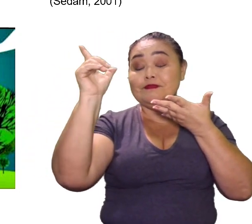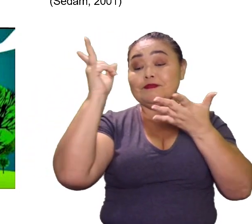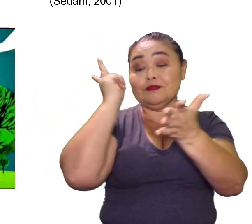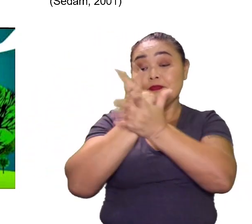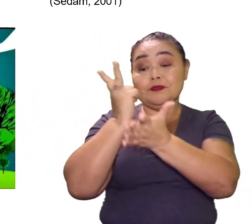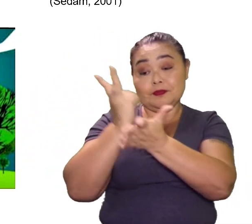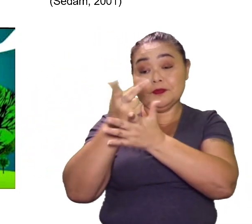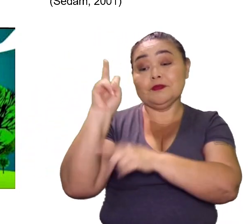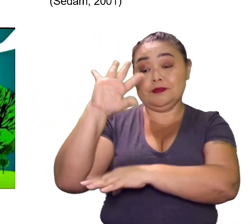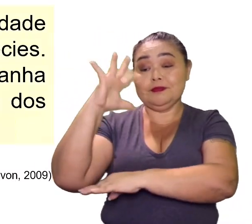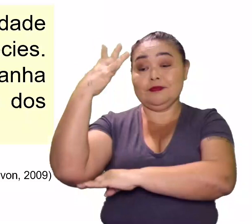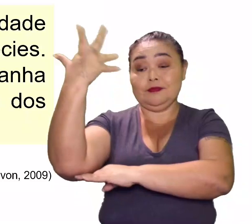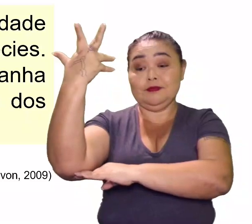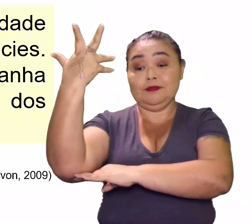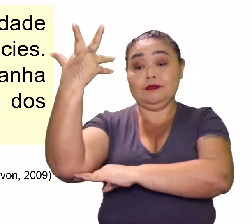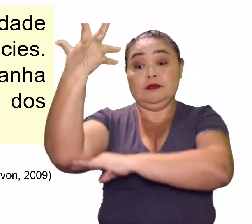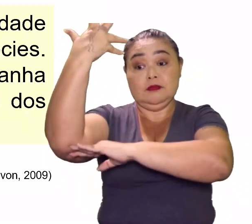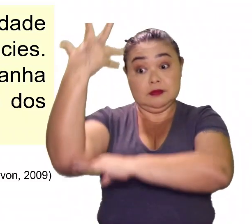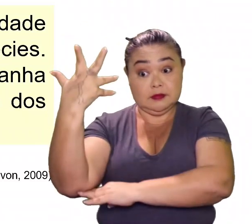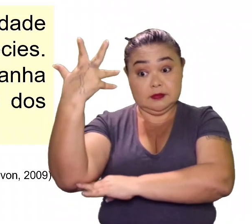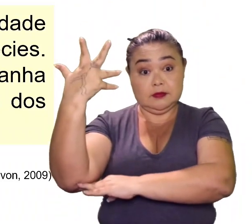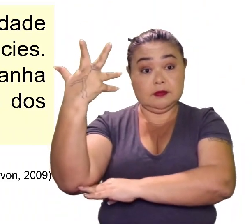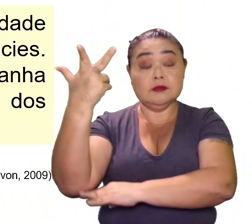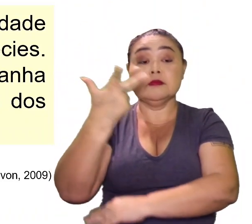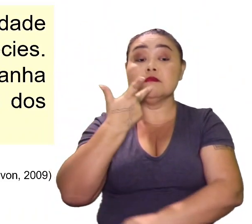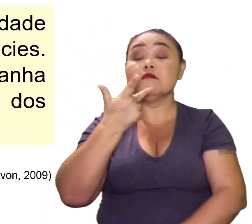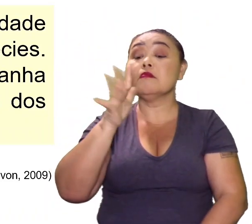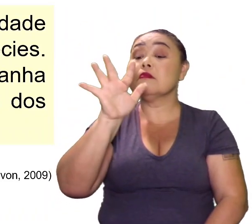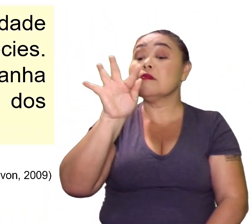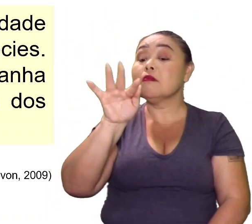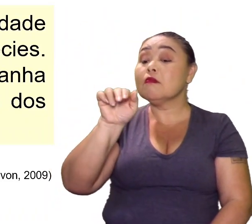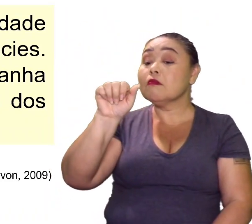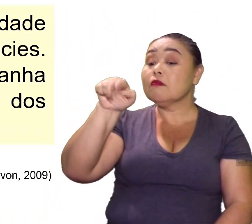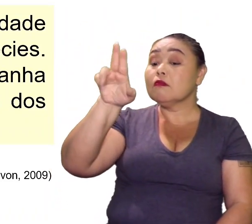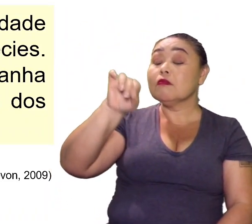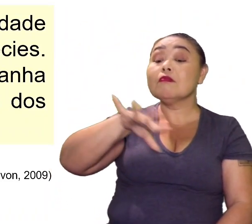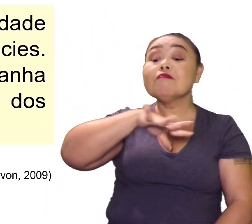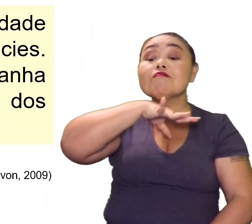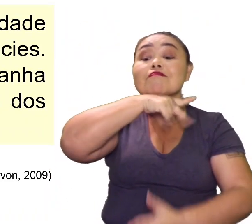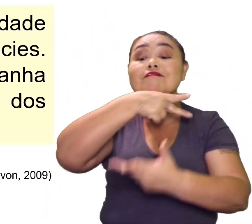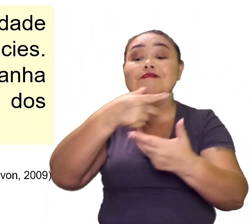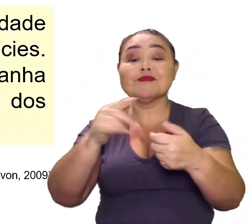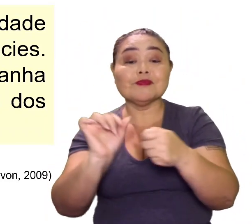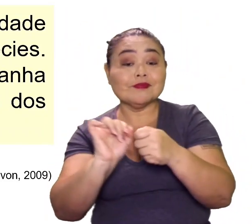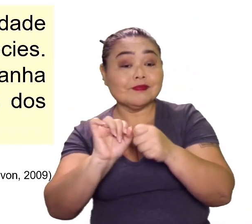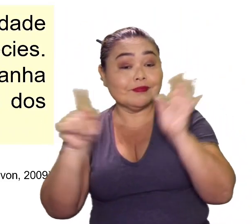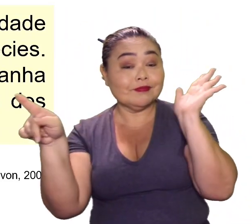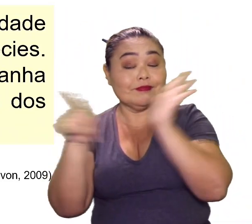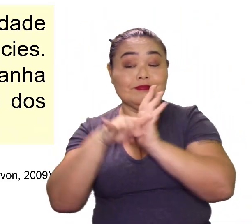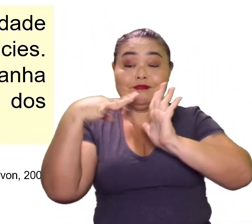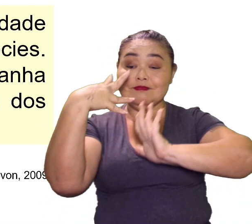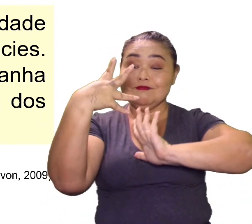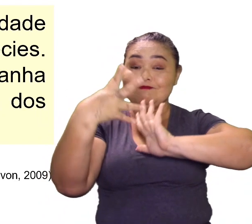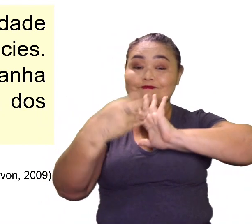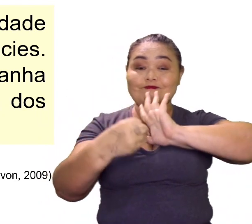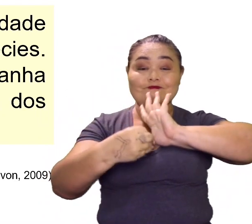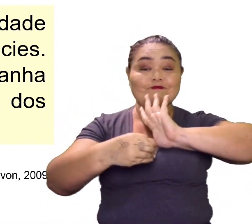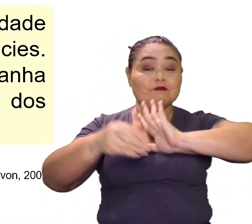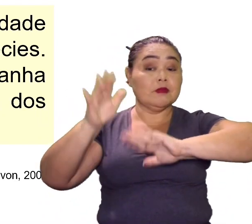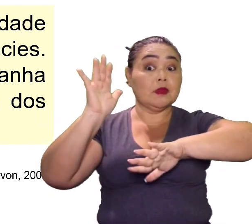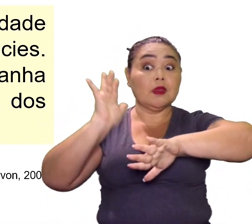manter a floresta em pé. Agora vamos falar de fauna. A fauna amazônica é a